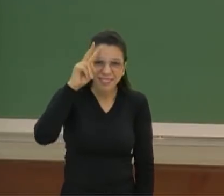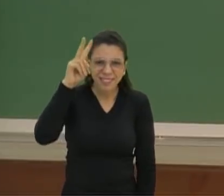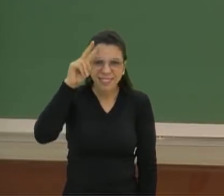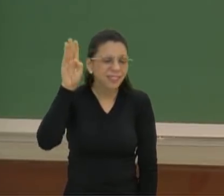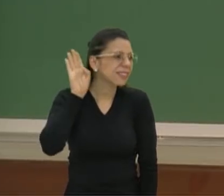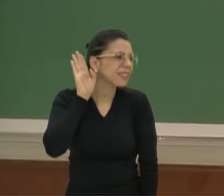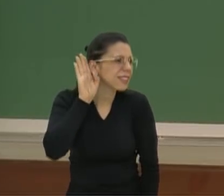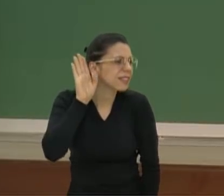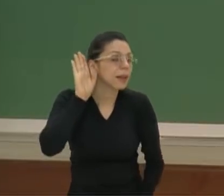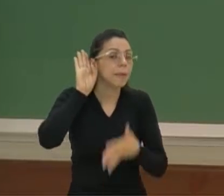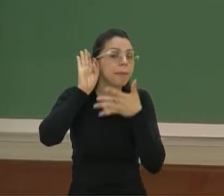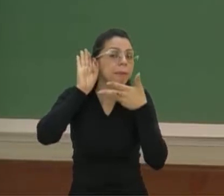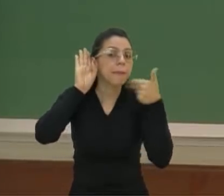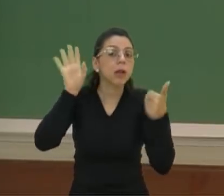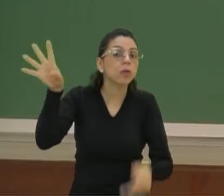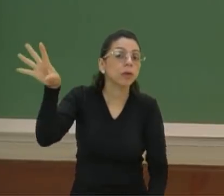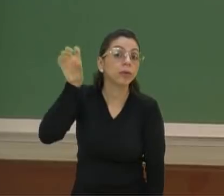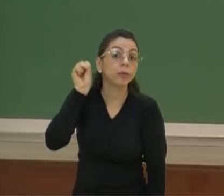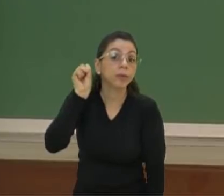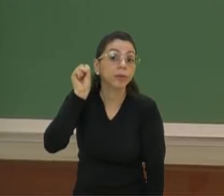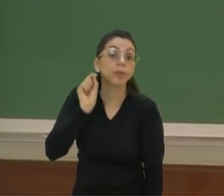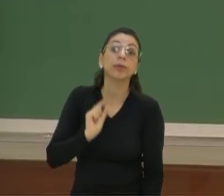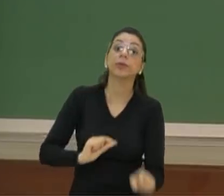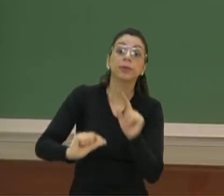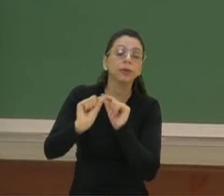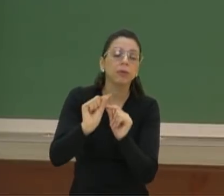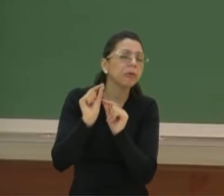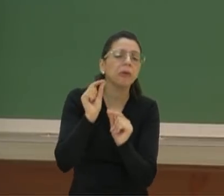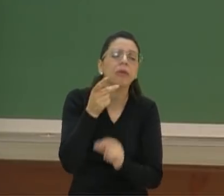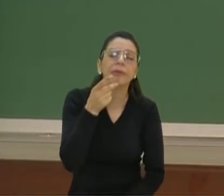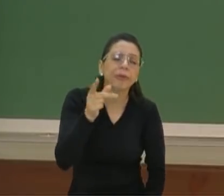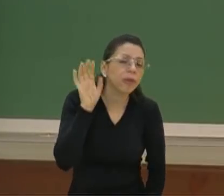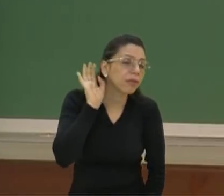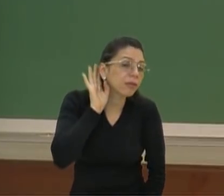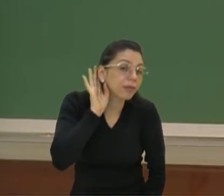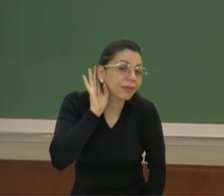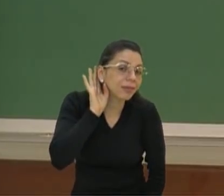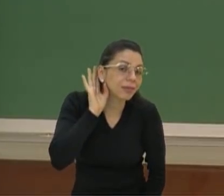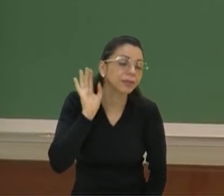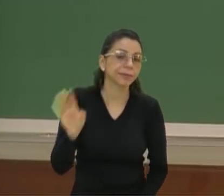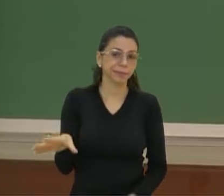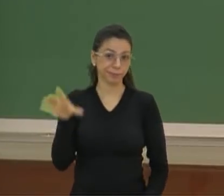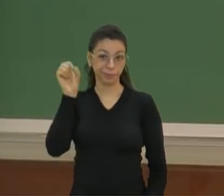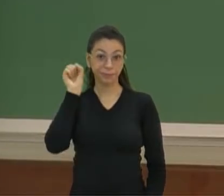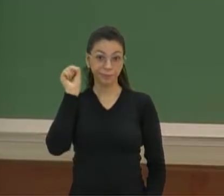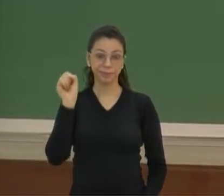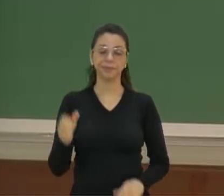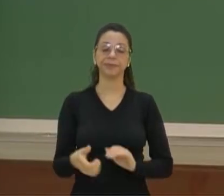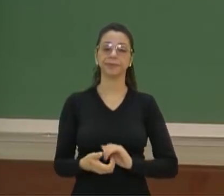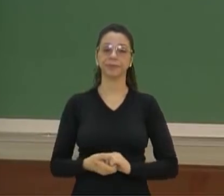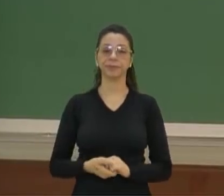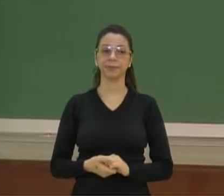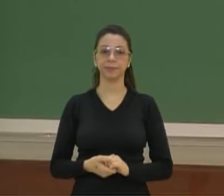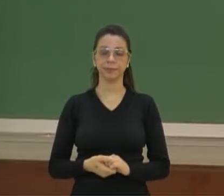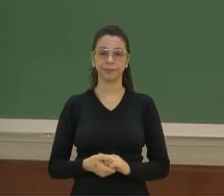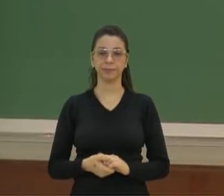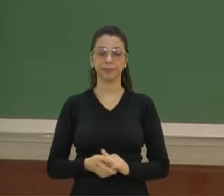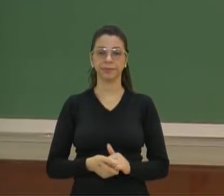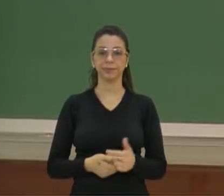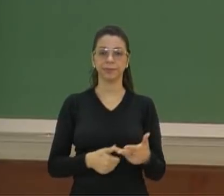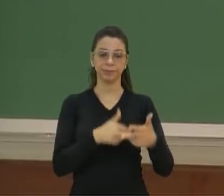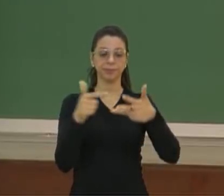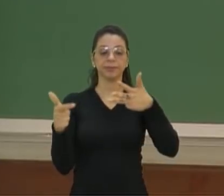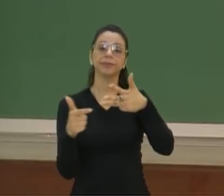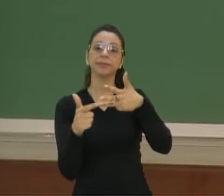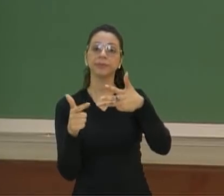para melhorar a captura do som. O que você quer falar mesmo? Audição. Quarta imagem.